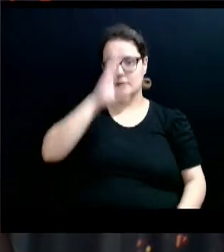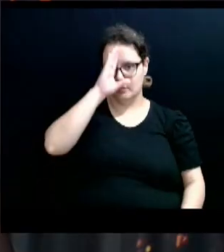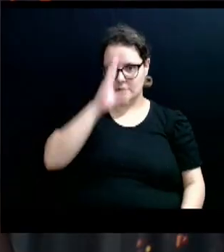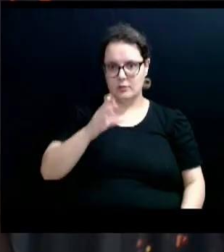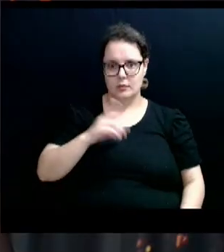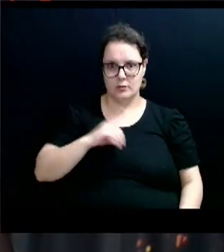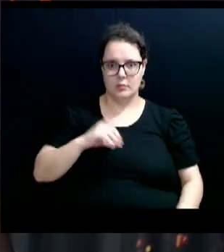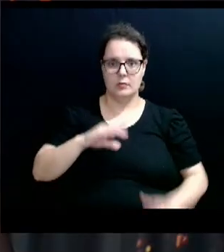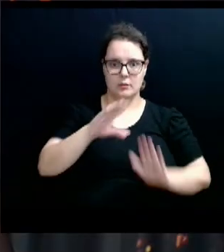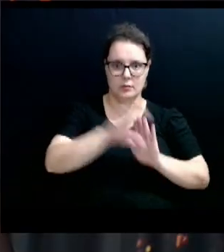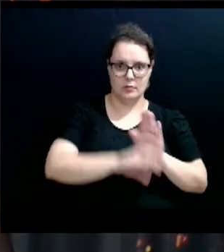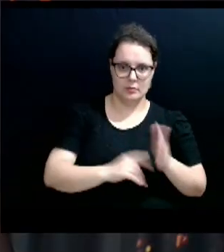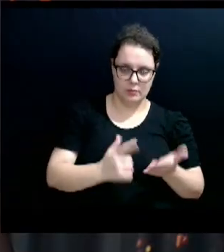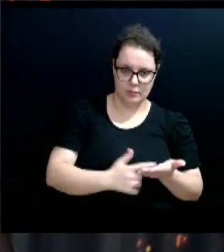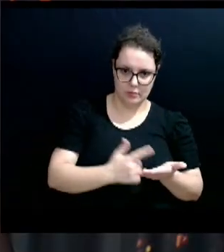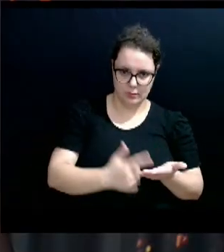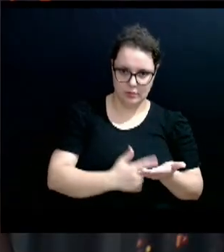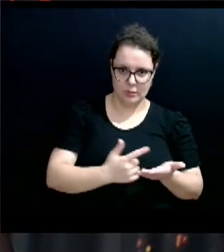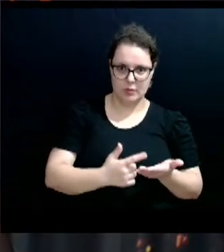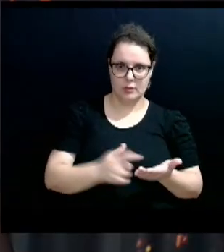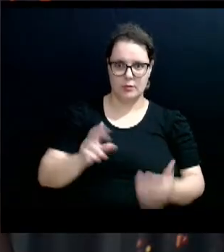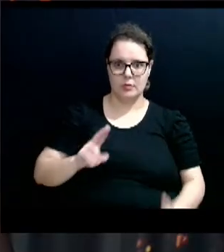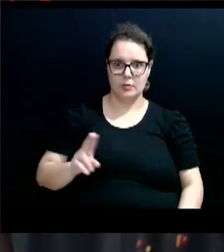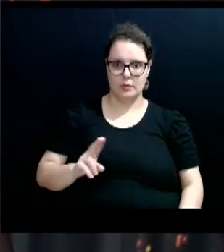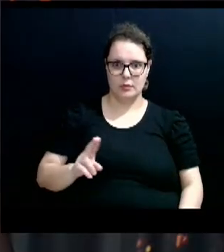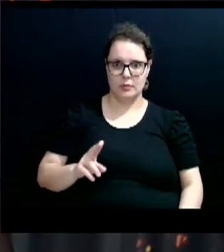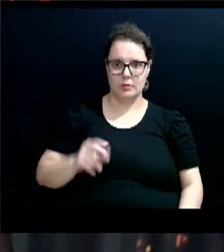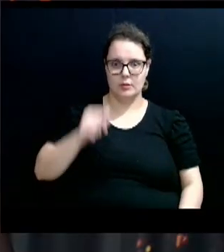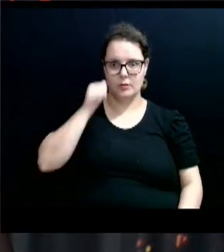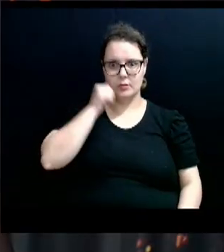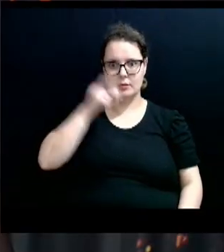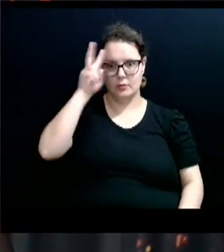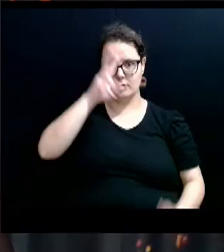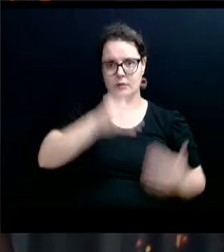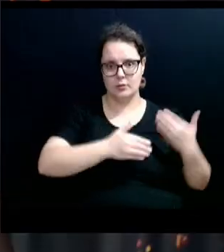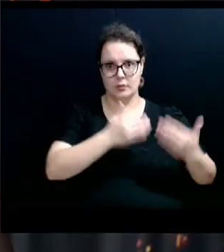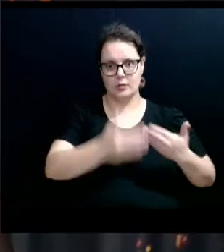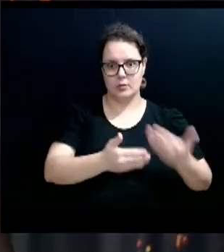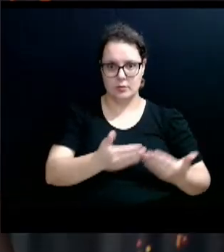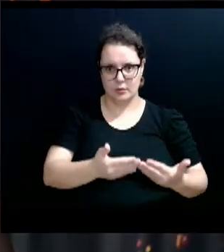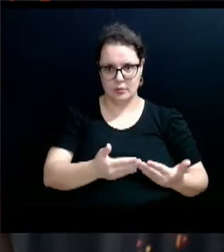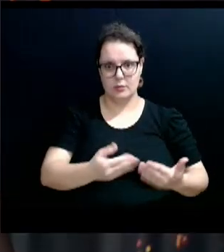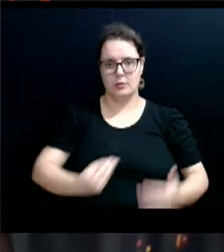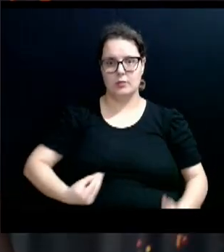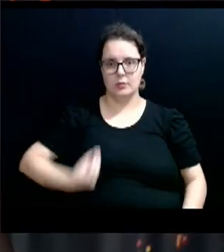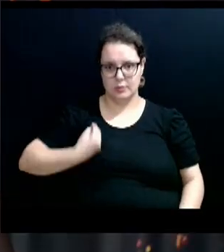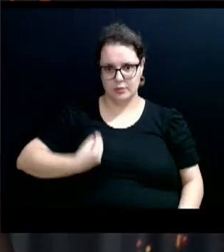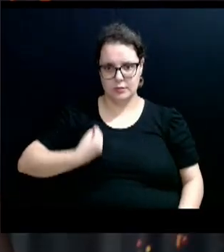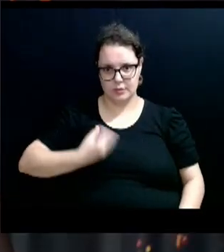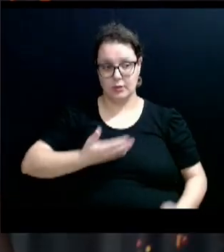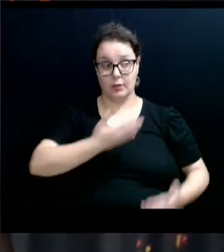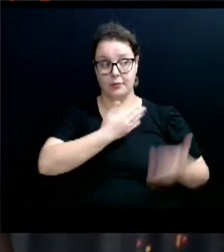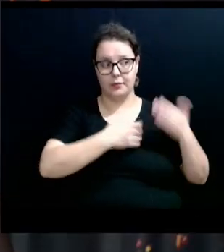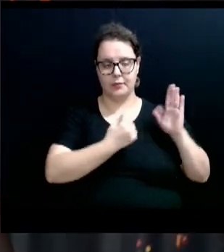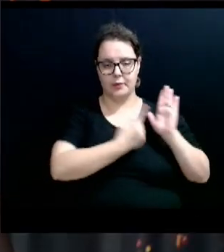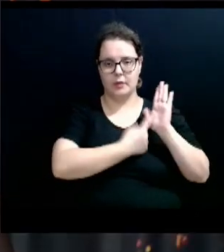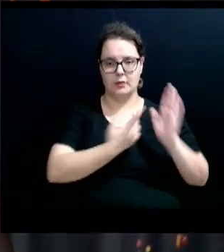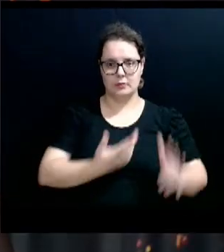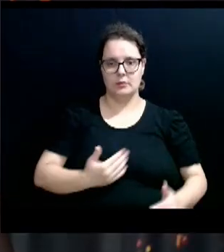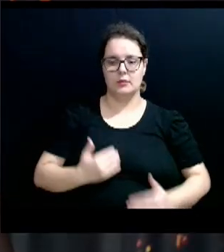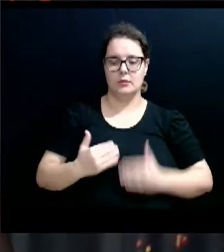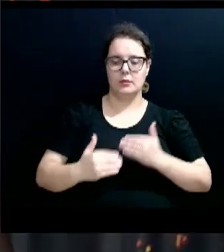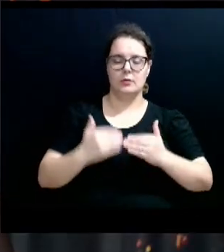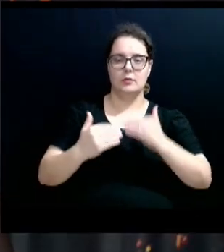livro que se chama Mulheres Históricas Estão Vivas. Uau, que legal. A gente comece a construção do nosso legado